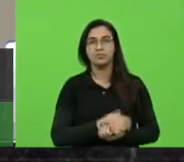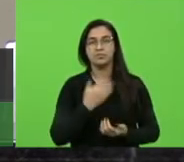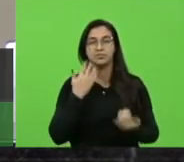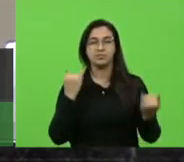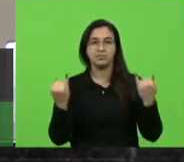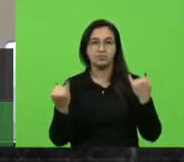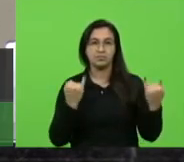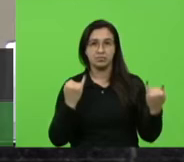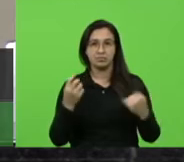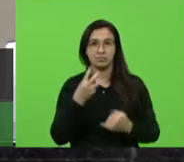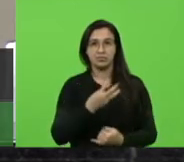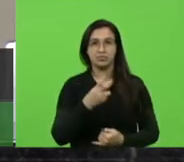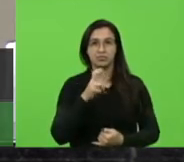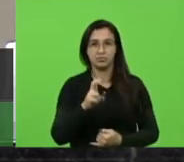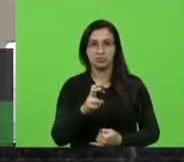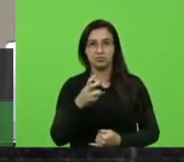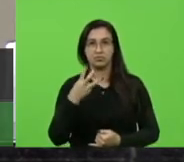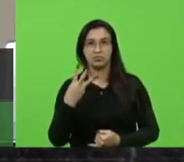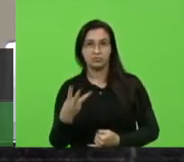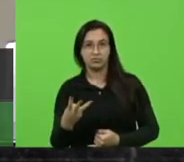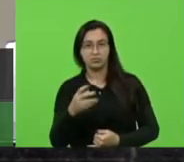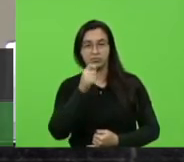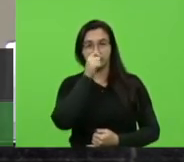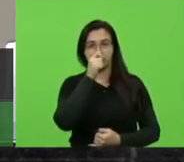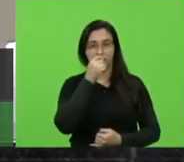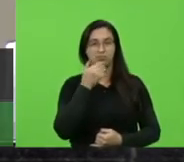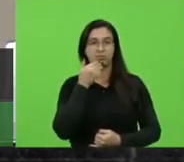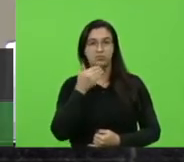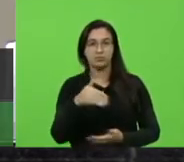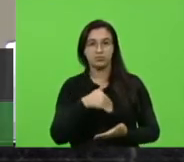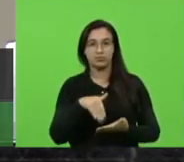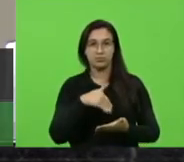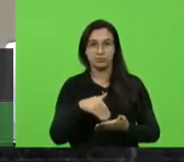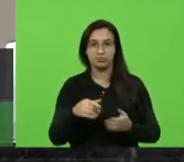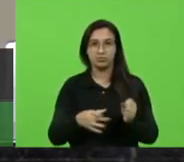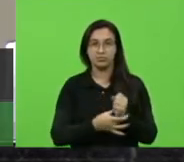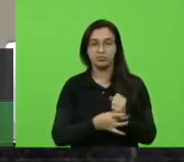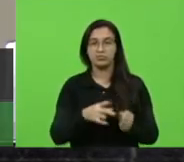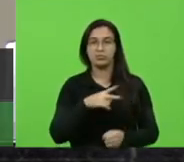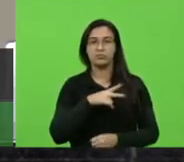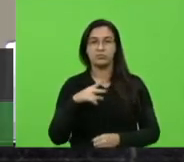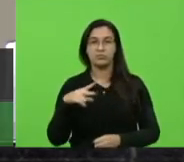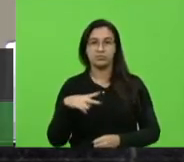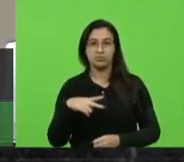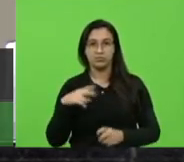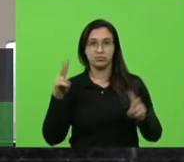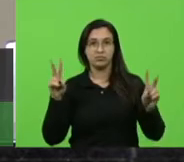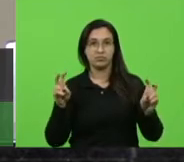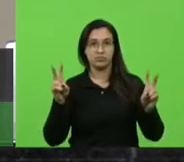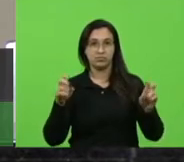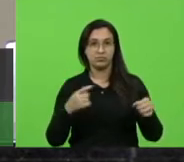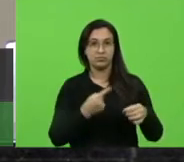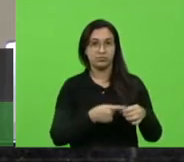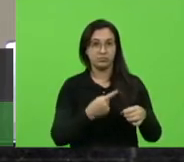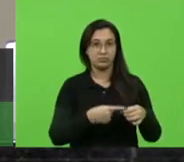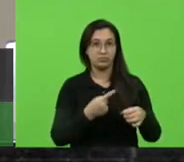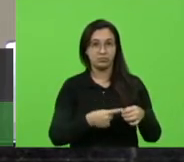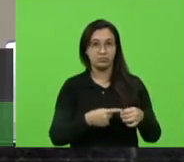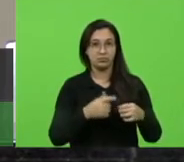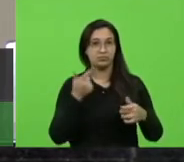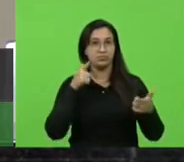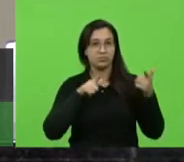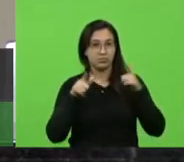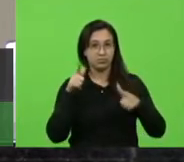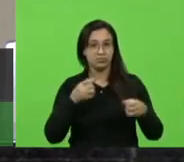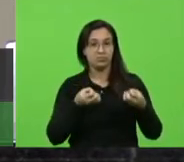de informação 353, autor deputado João Amin, solicitando ao secretário de Estado da Segurança Pública acerca dos municípios contemplados com a entrega de